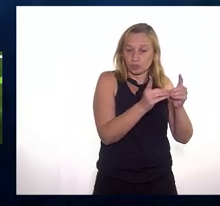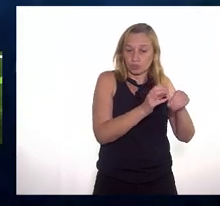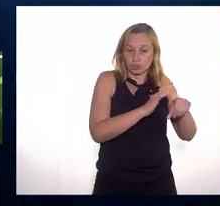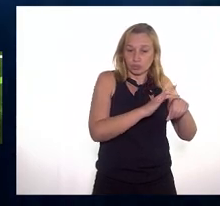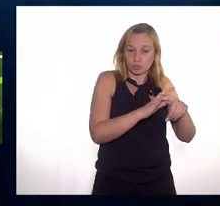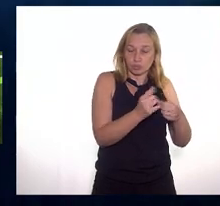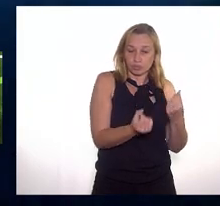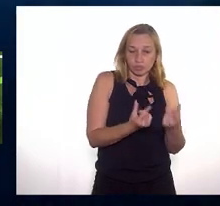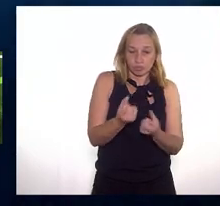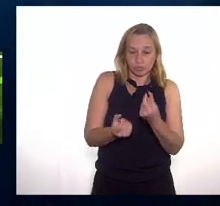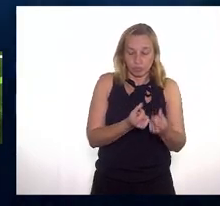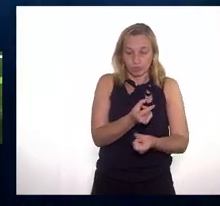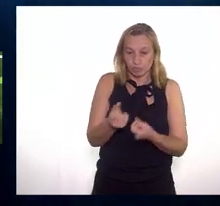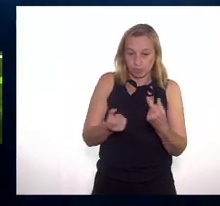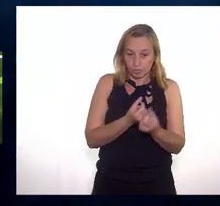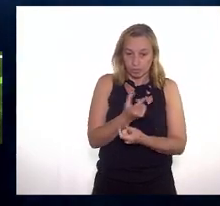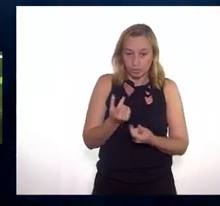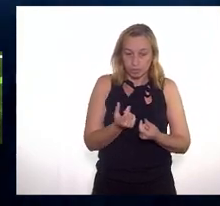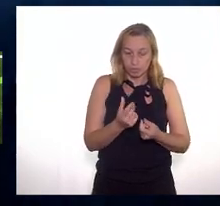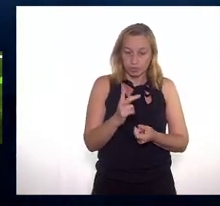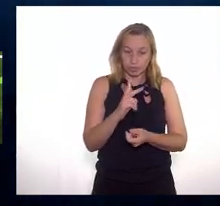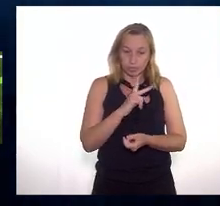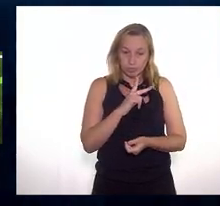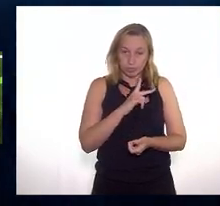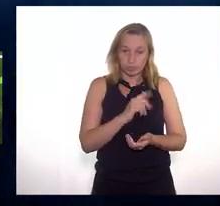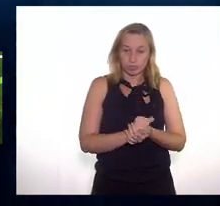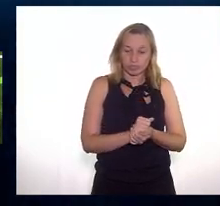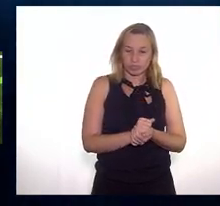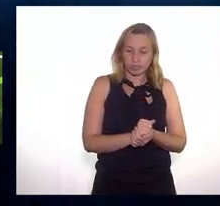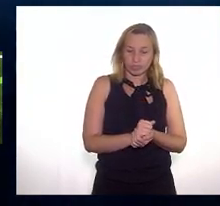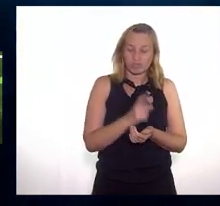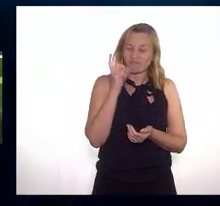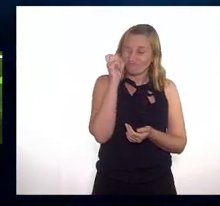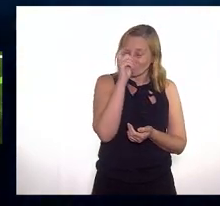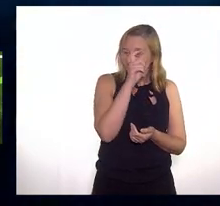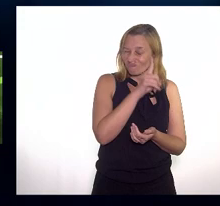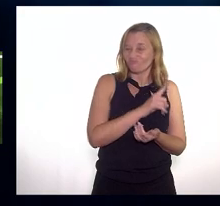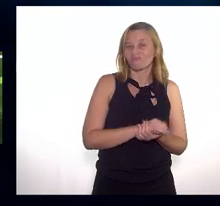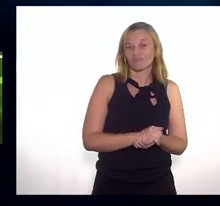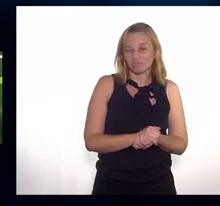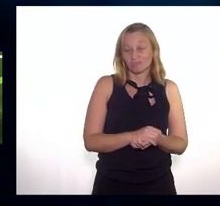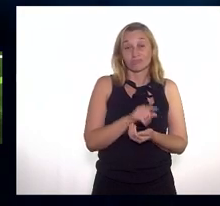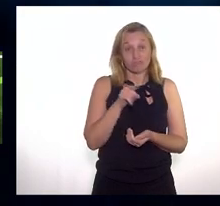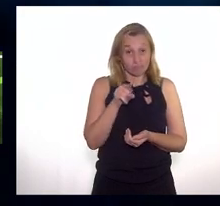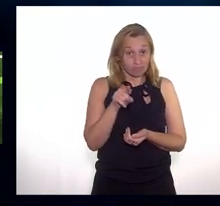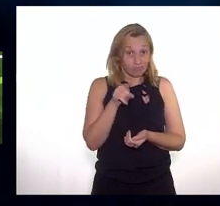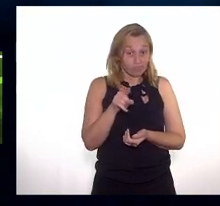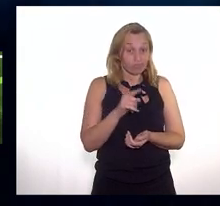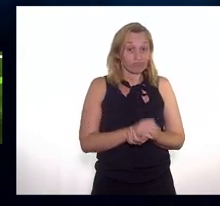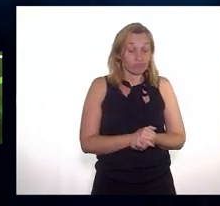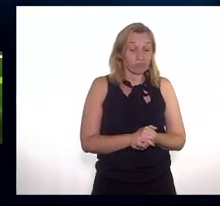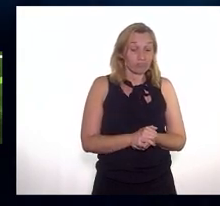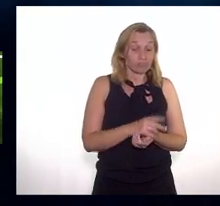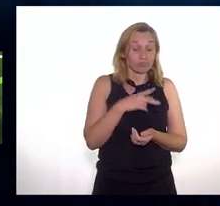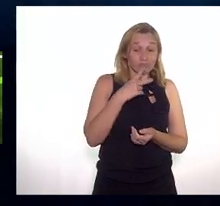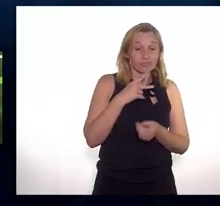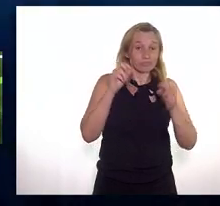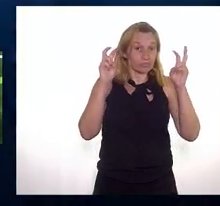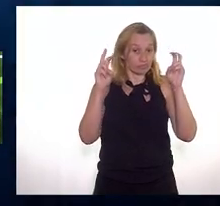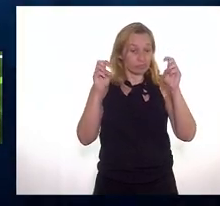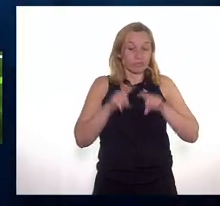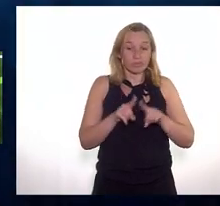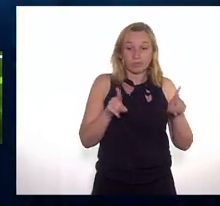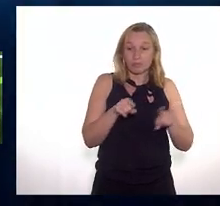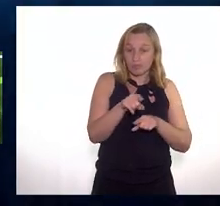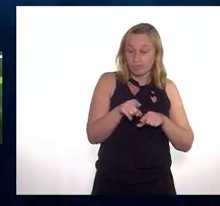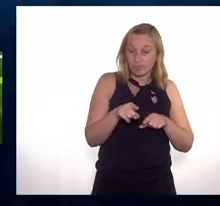rara de uma forma extremamente individual, fica muito difícil de você abordar o assunto. Mas